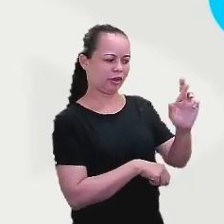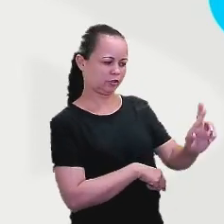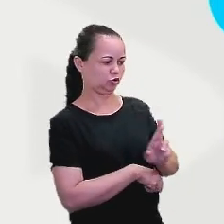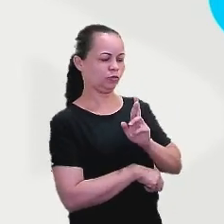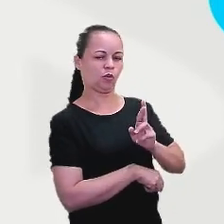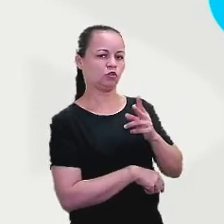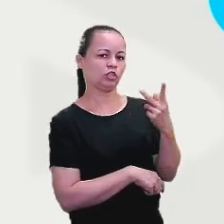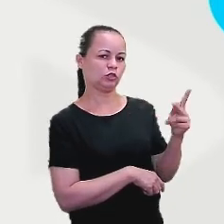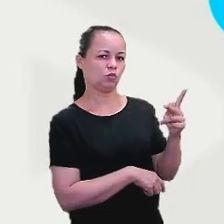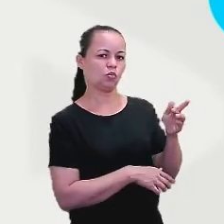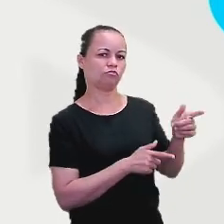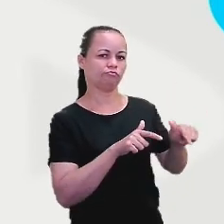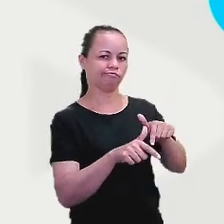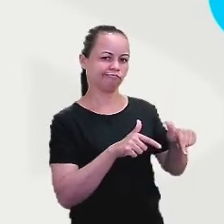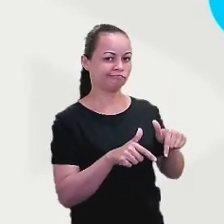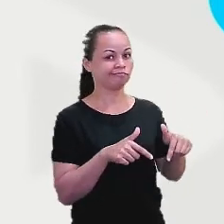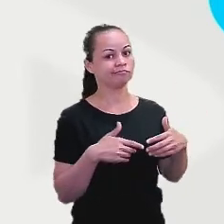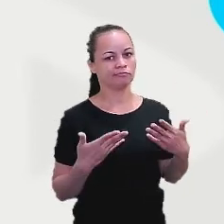né?